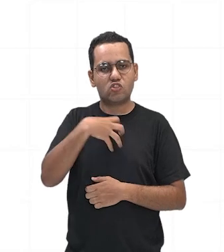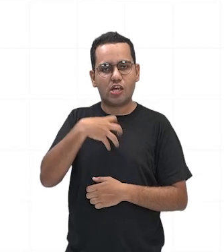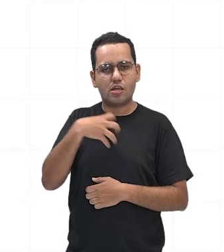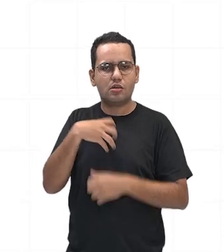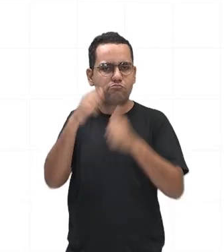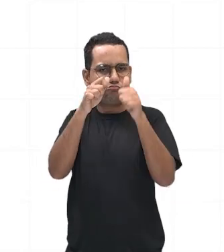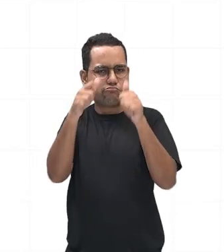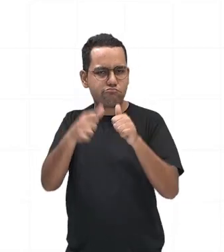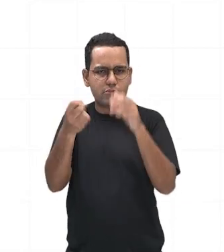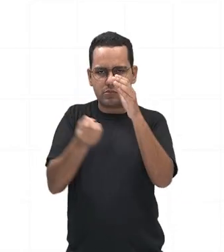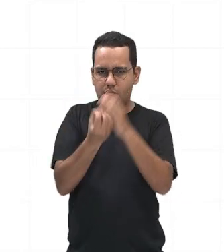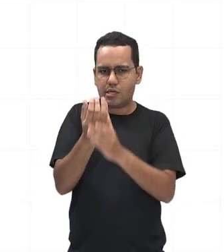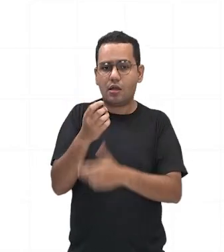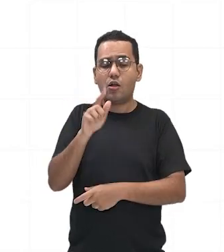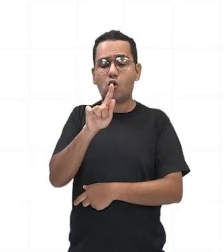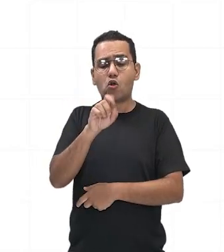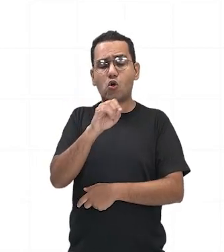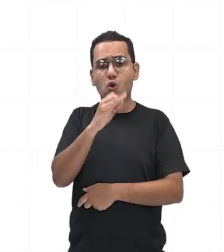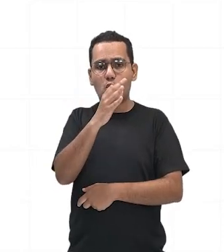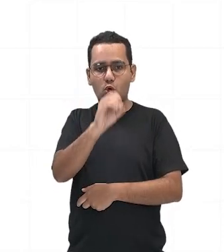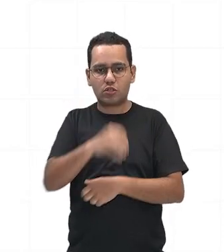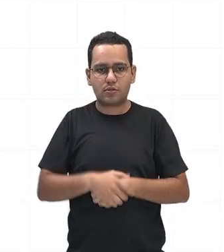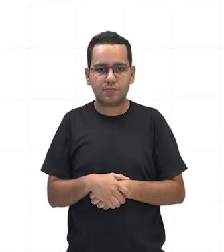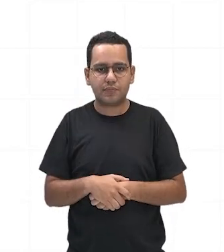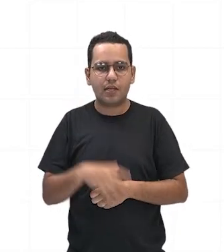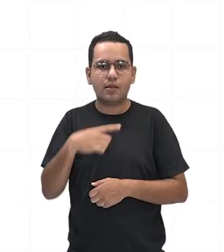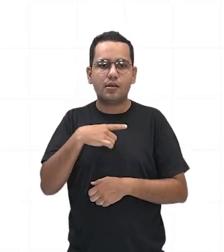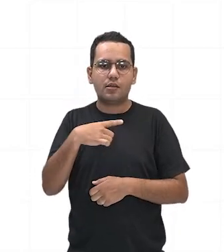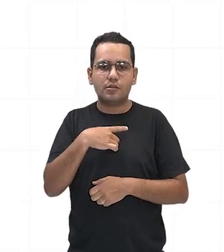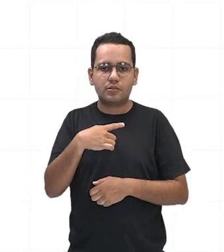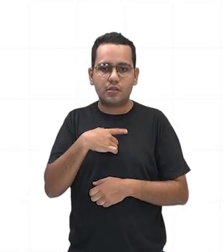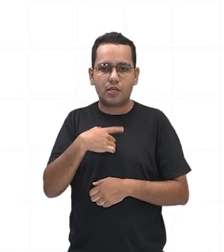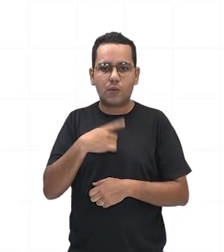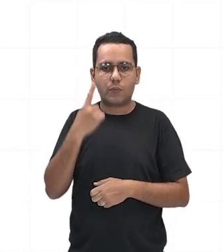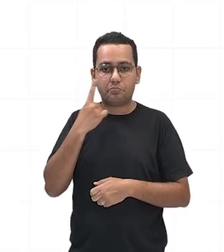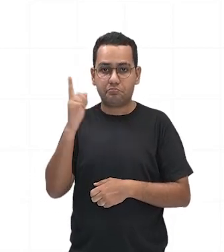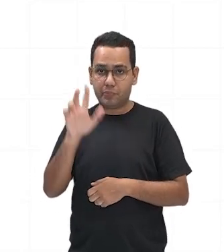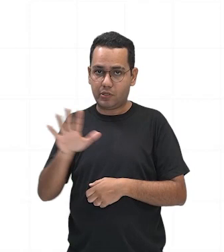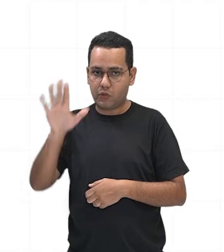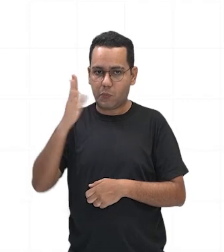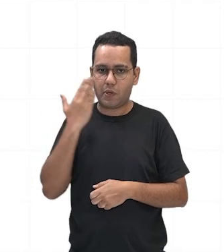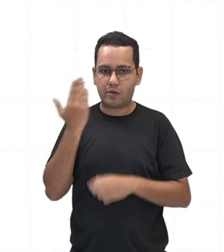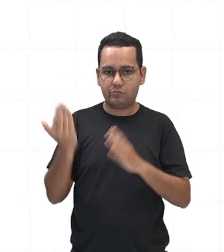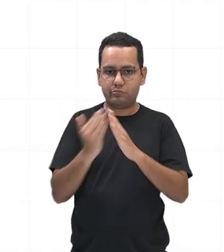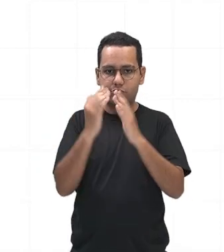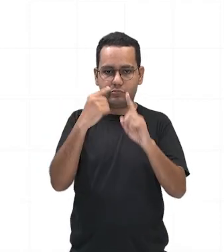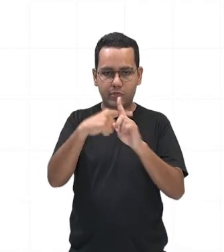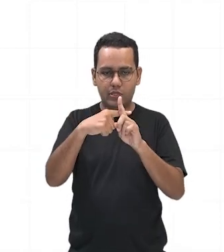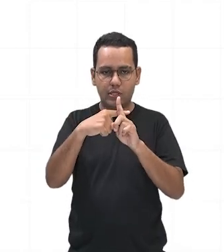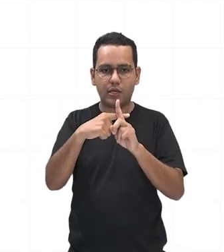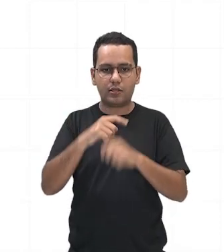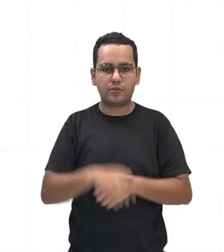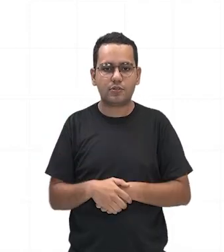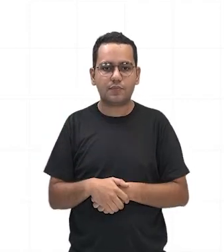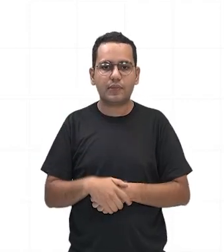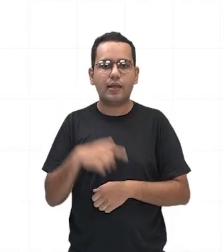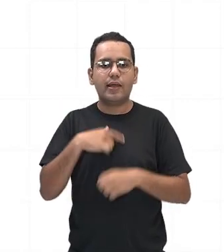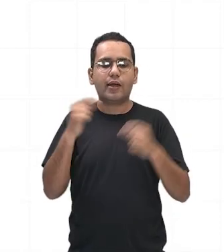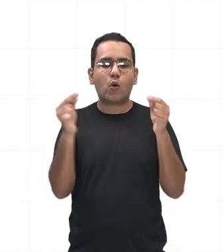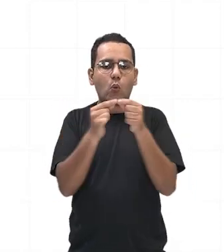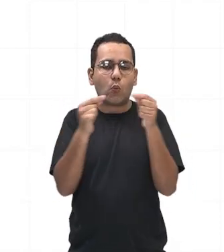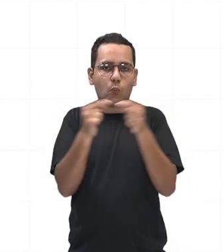Nós temos, então, aí Chartres e Reims, que são, então, aí modelos, então, do gótico, tá? Do estilo